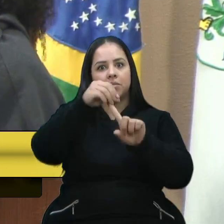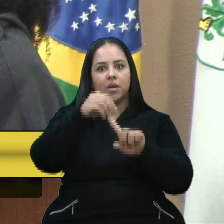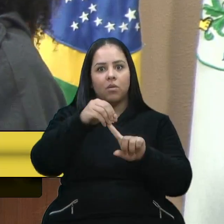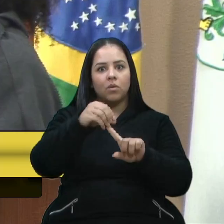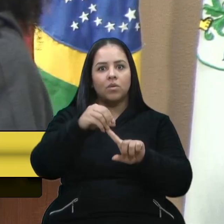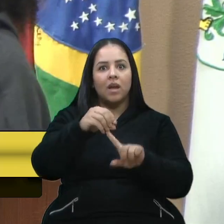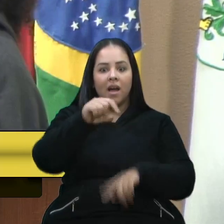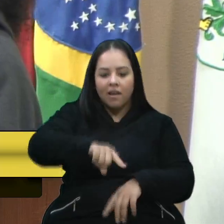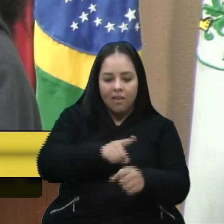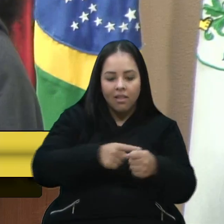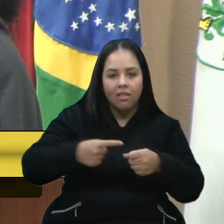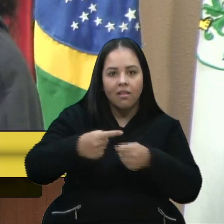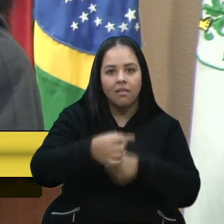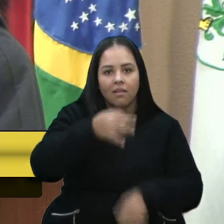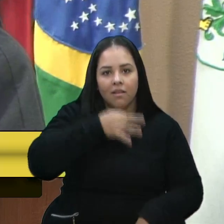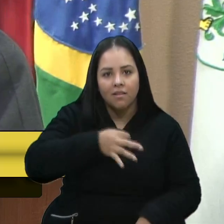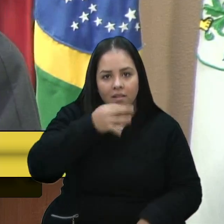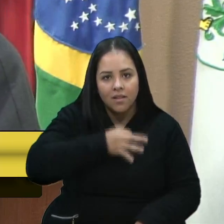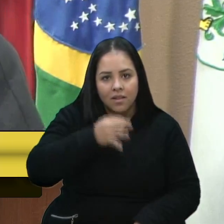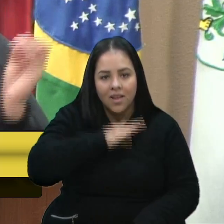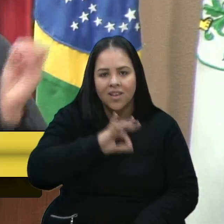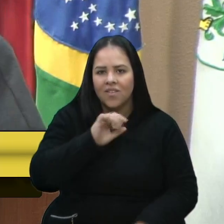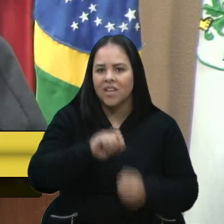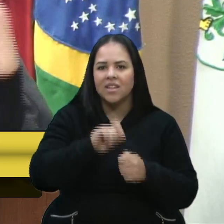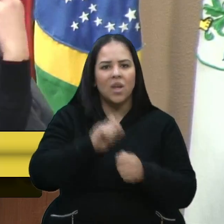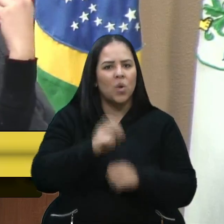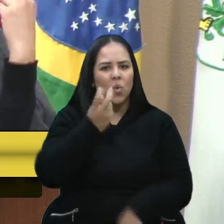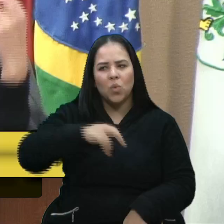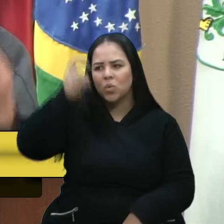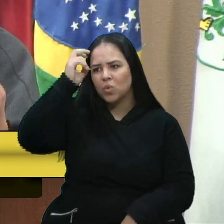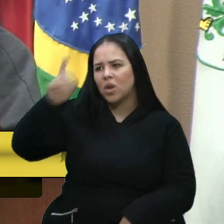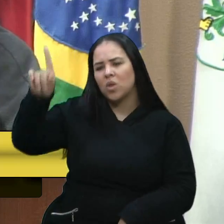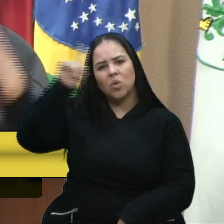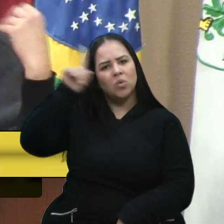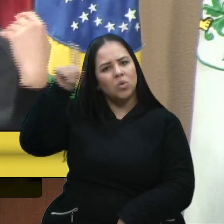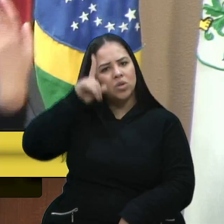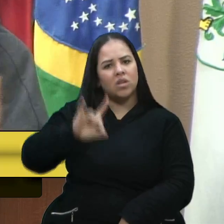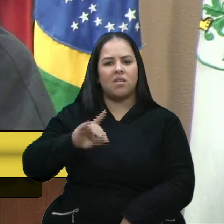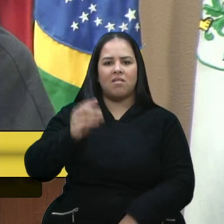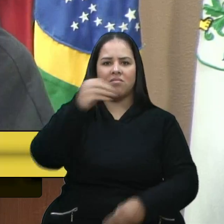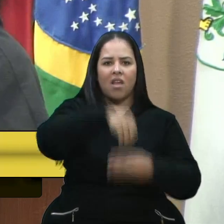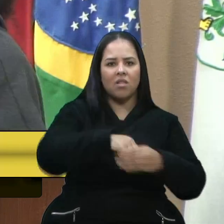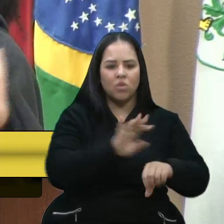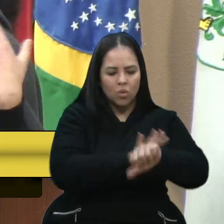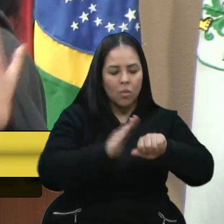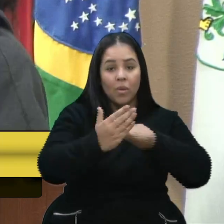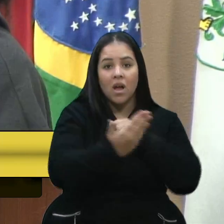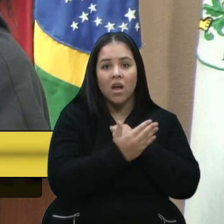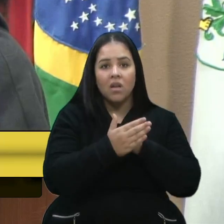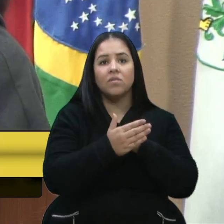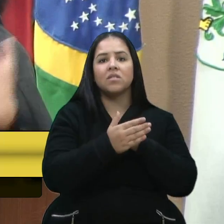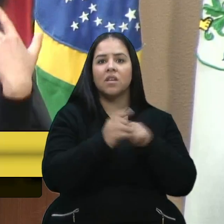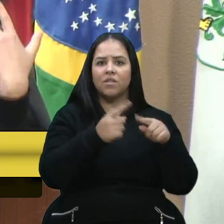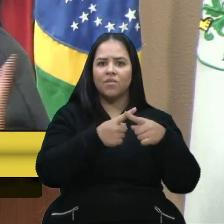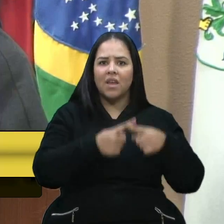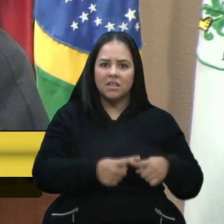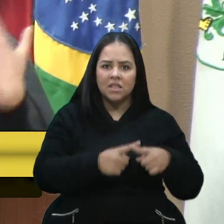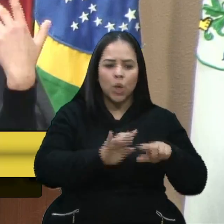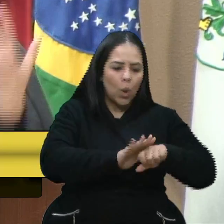aqueles que produzem cultura diariamente, dentro dos nossos bairros, escondido, impactando